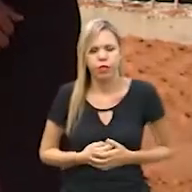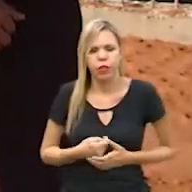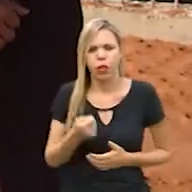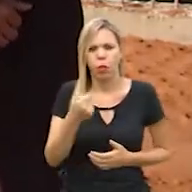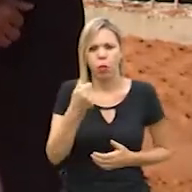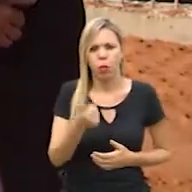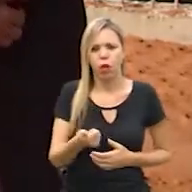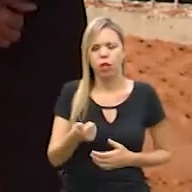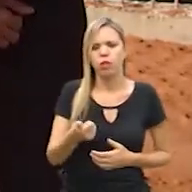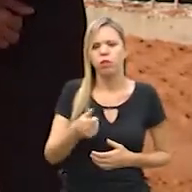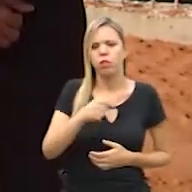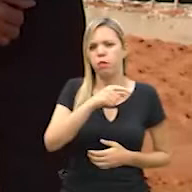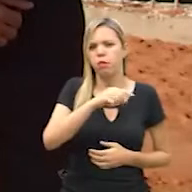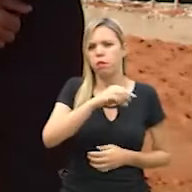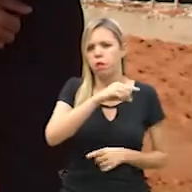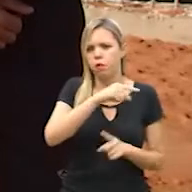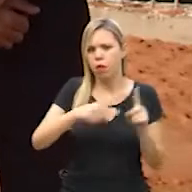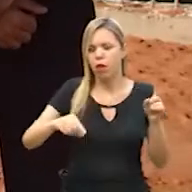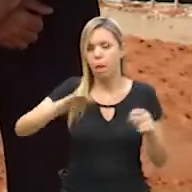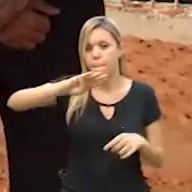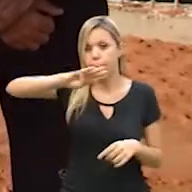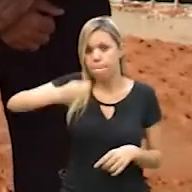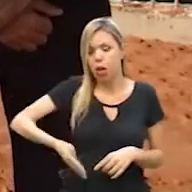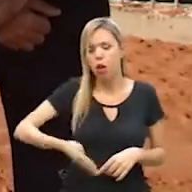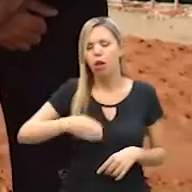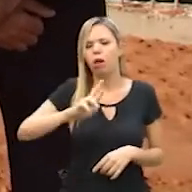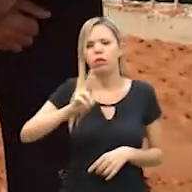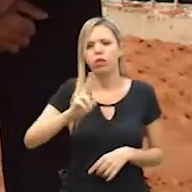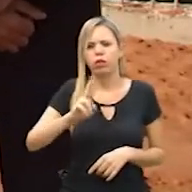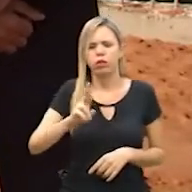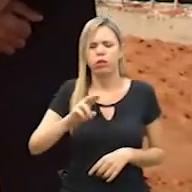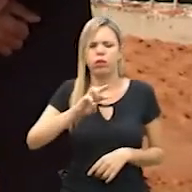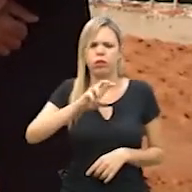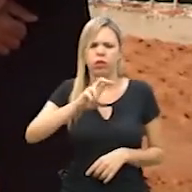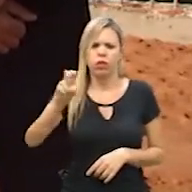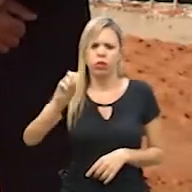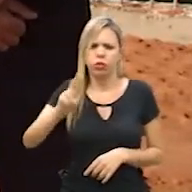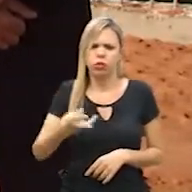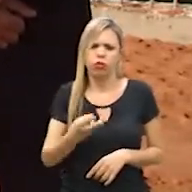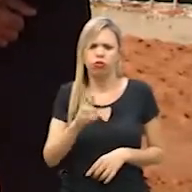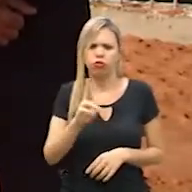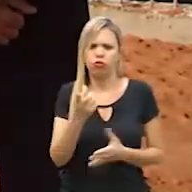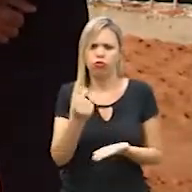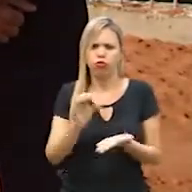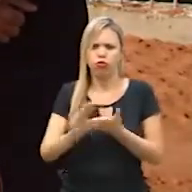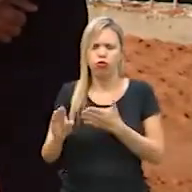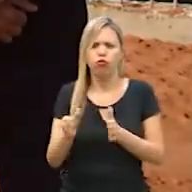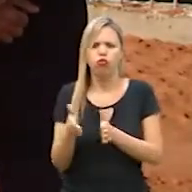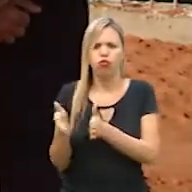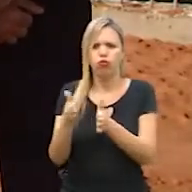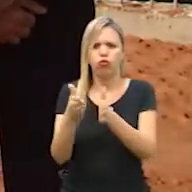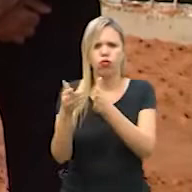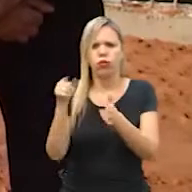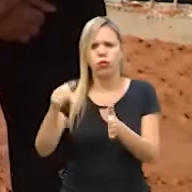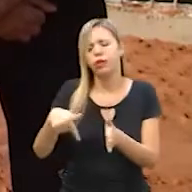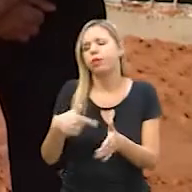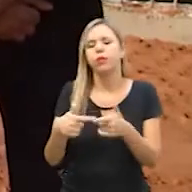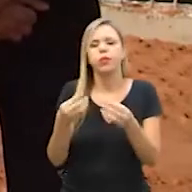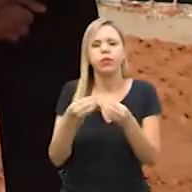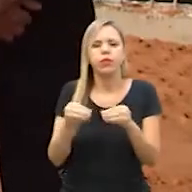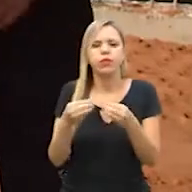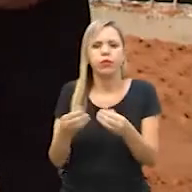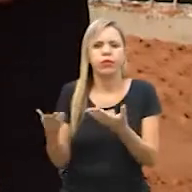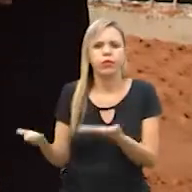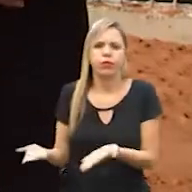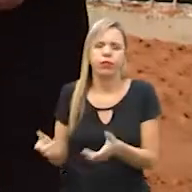quase R$500 bilhão, né? 500 milhões de reais investidos. Só que existem alguns trechos, e esse é um deles, que tem causado